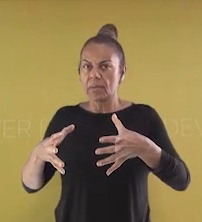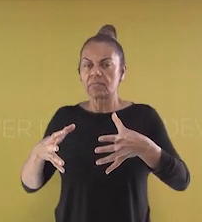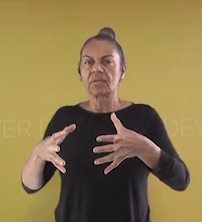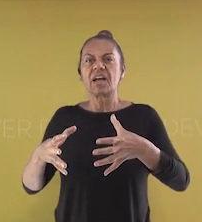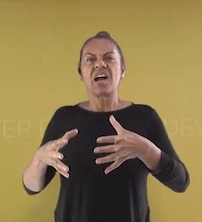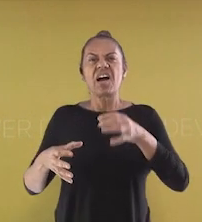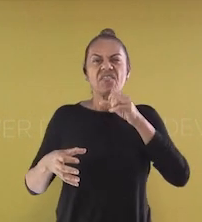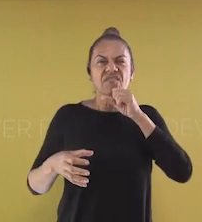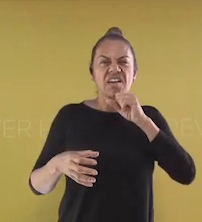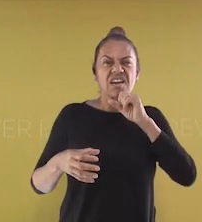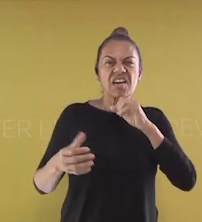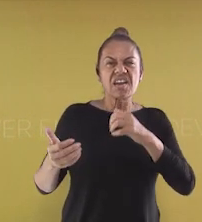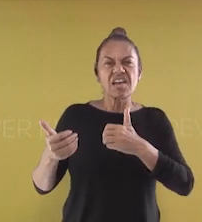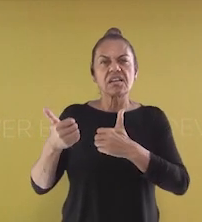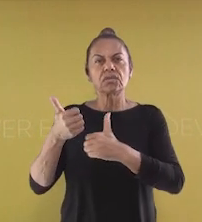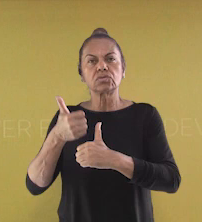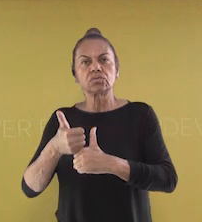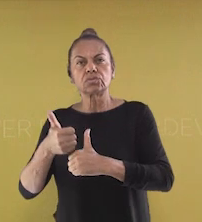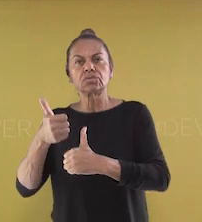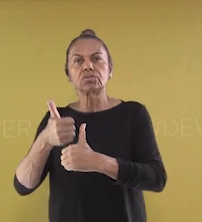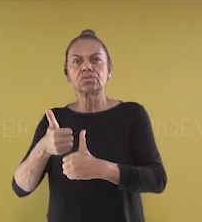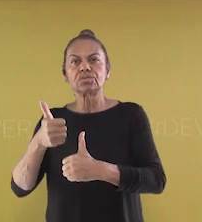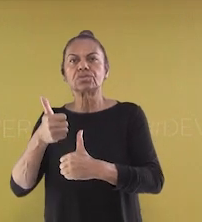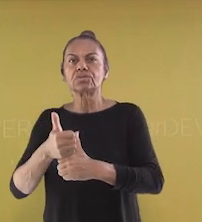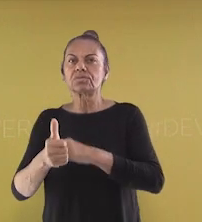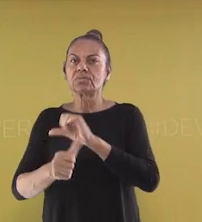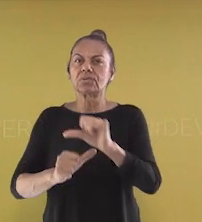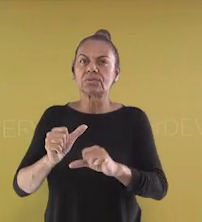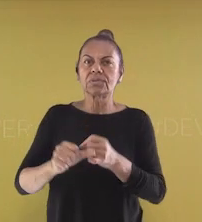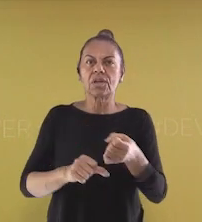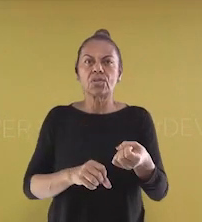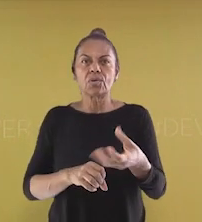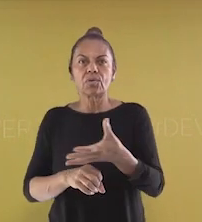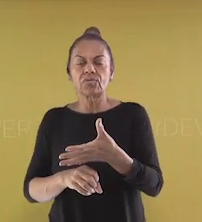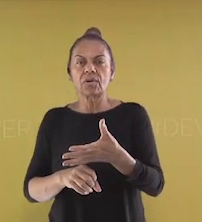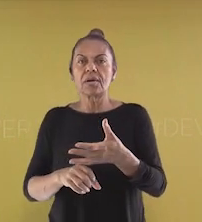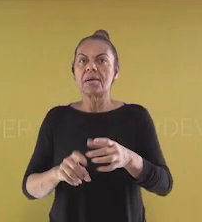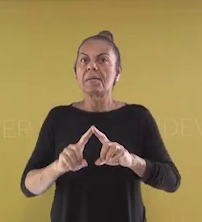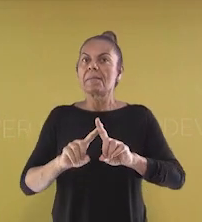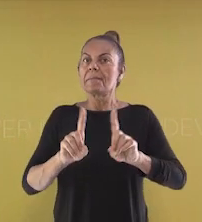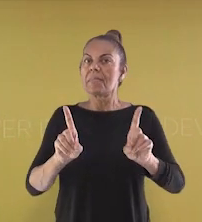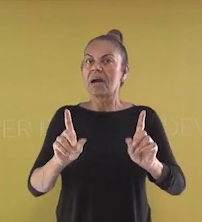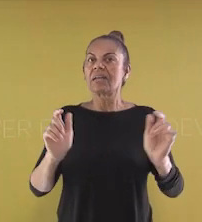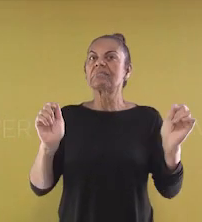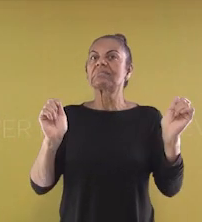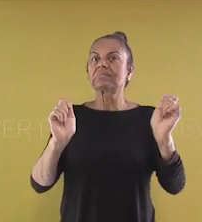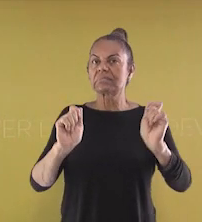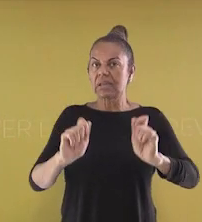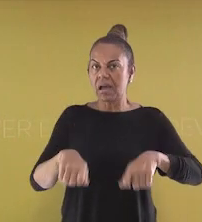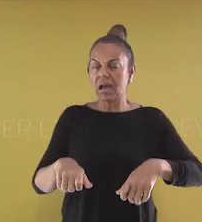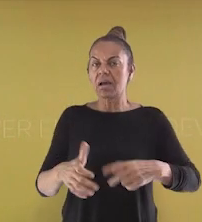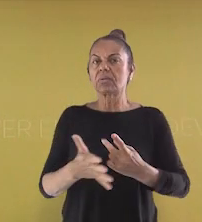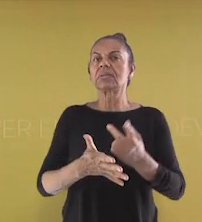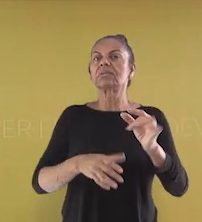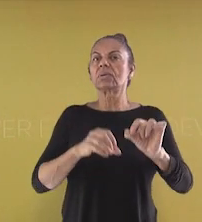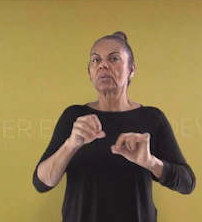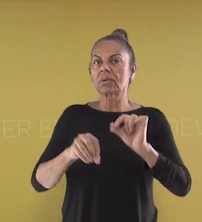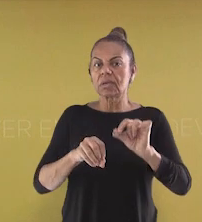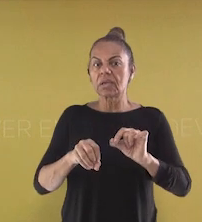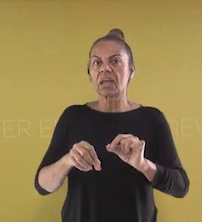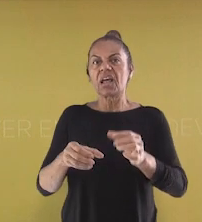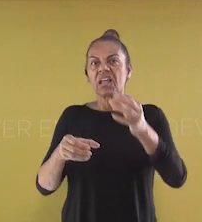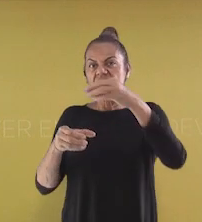multiplicam, substituindo as mais antigas por mais novas. Mas, em alguns casos,